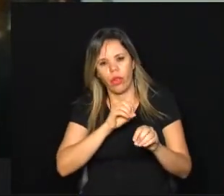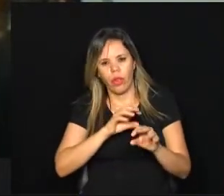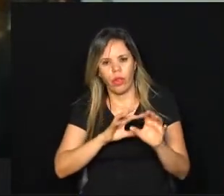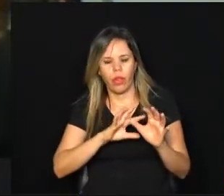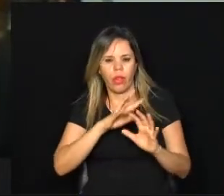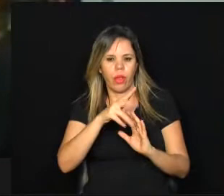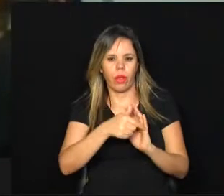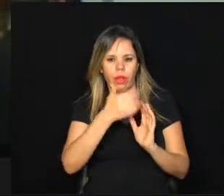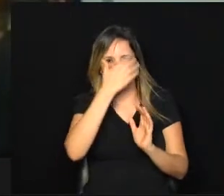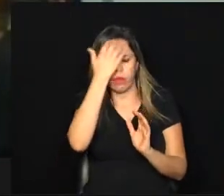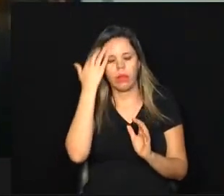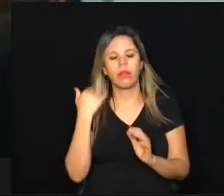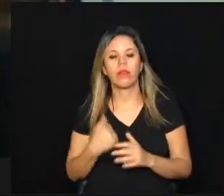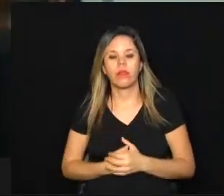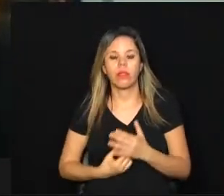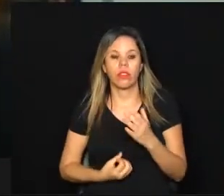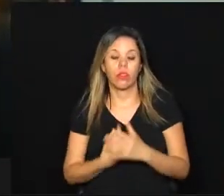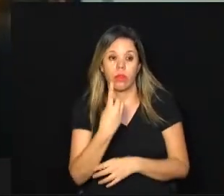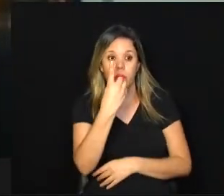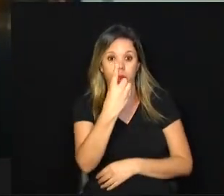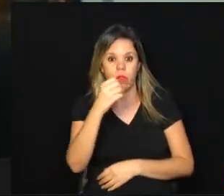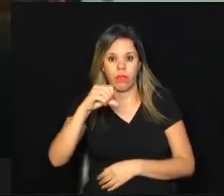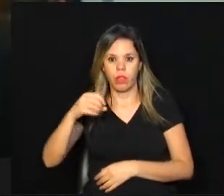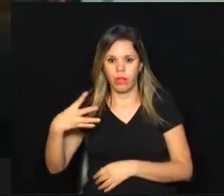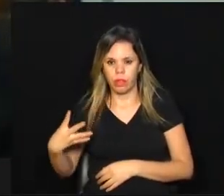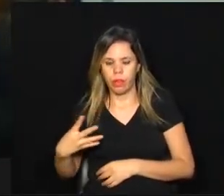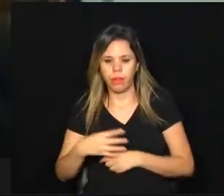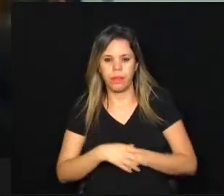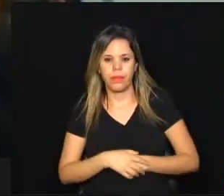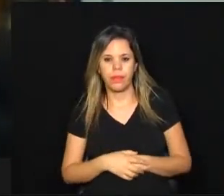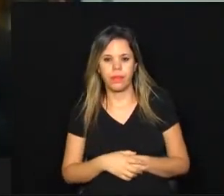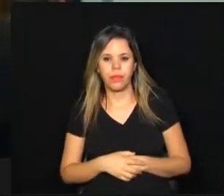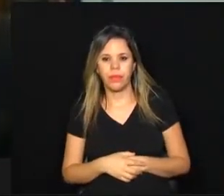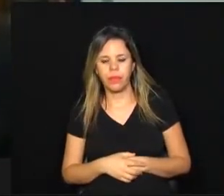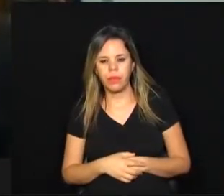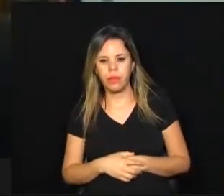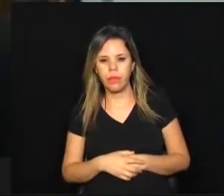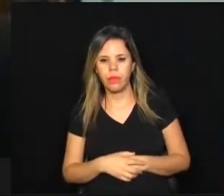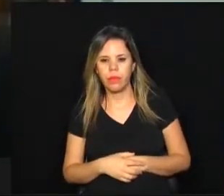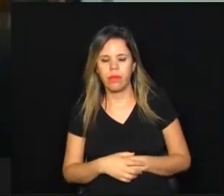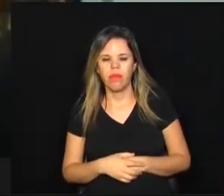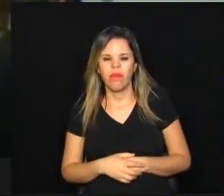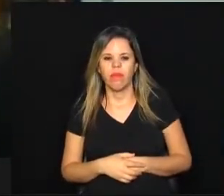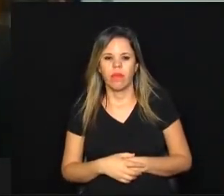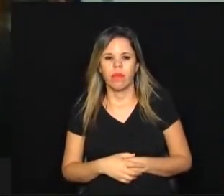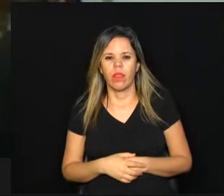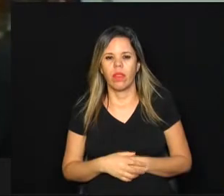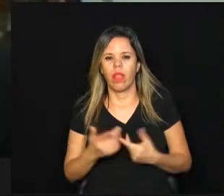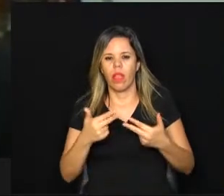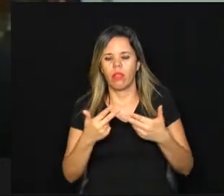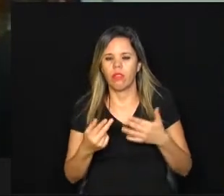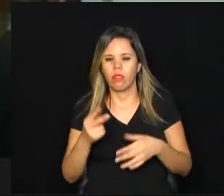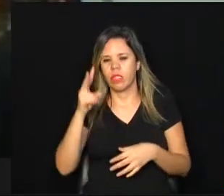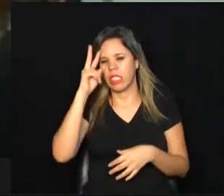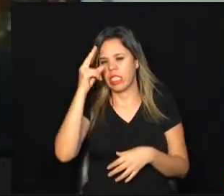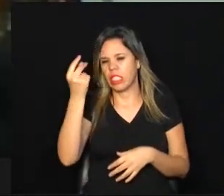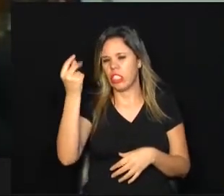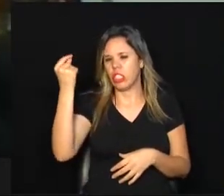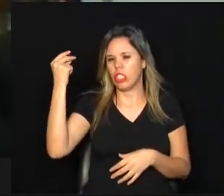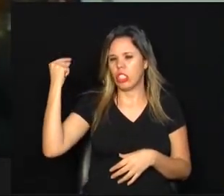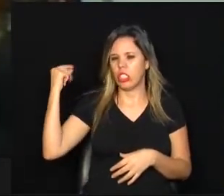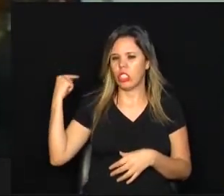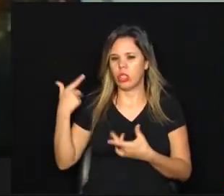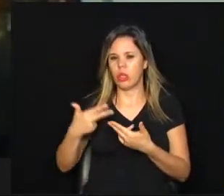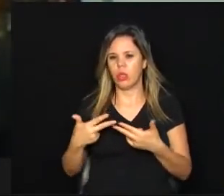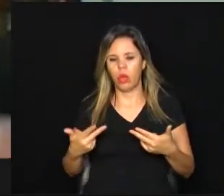no consórcio desde 1994. Estão lá os hidrossauros, viu, Rossini? Francisco, Adriana e